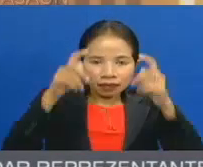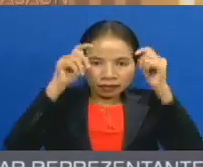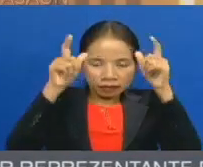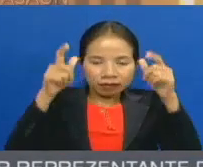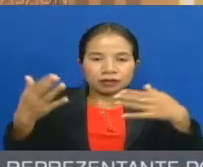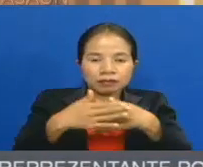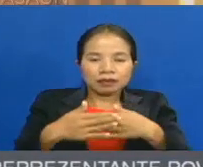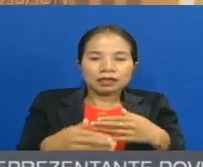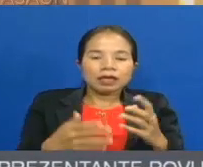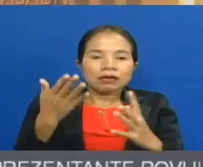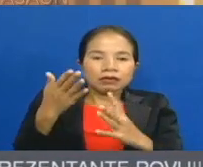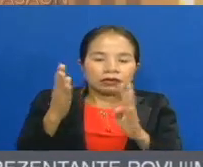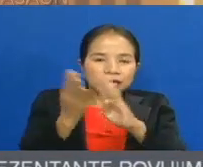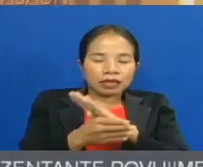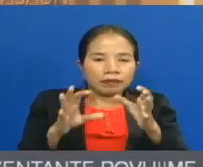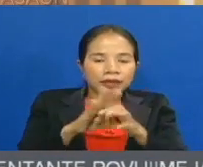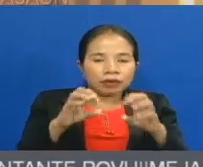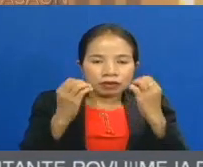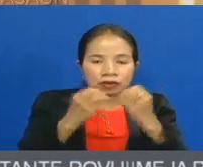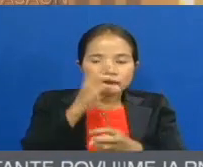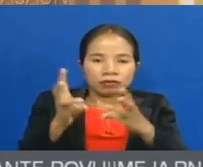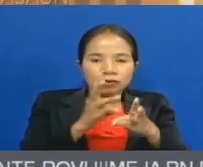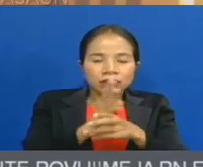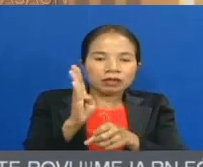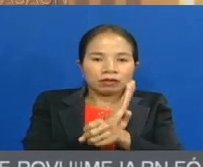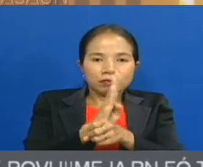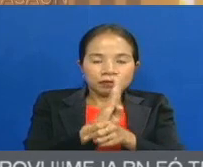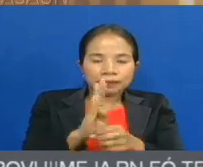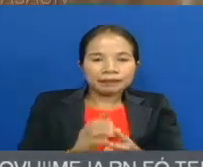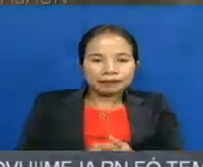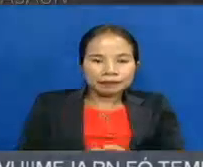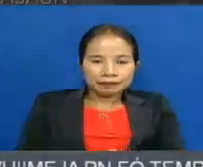Timor-Leste BESI com a ADEREBA, Organização Mundial Comércio.